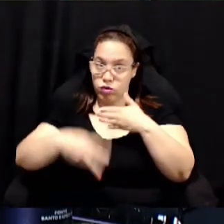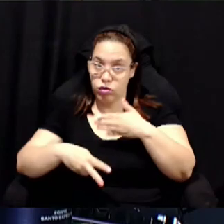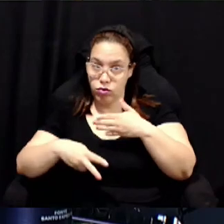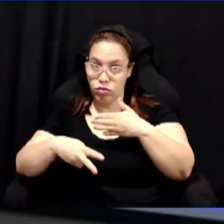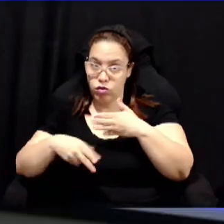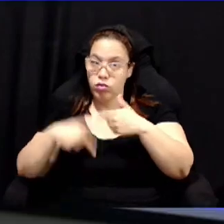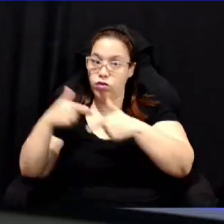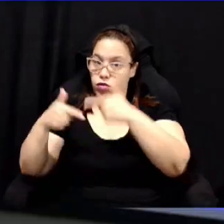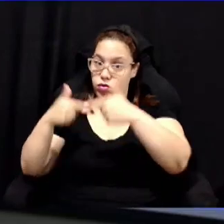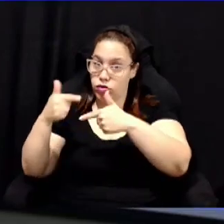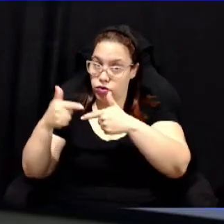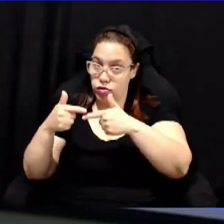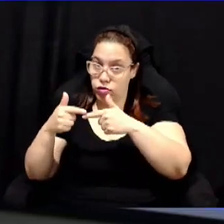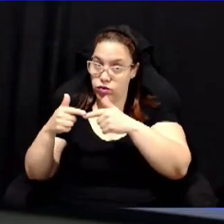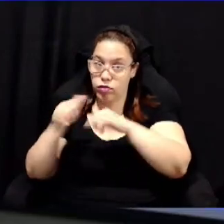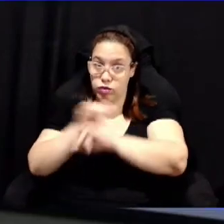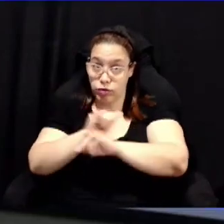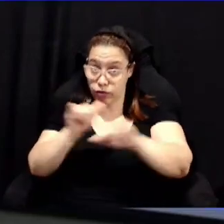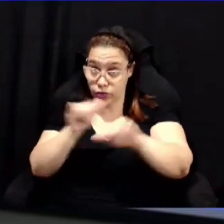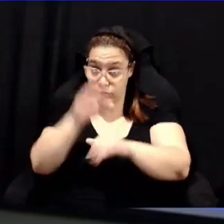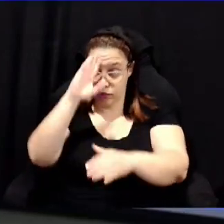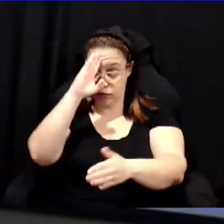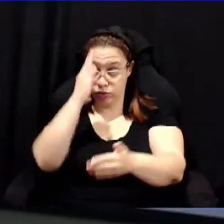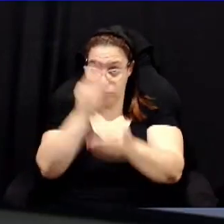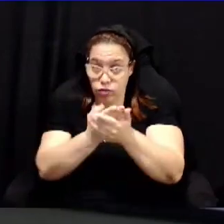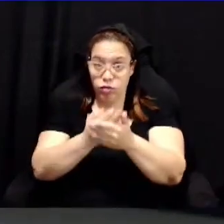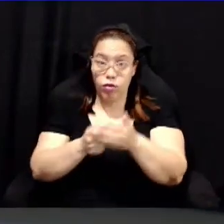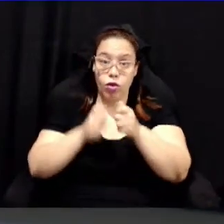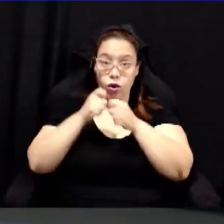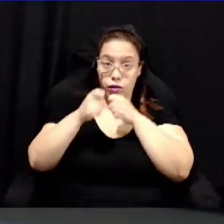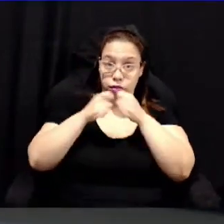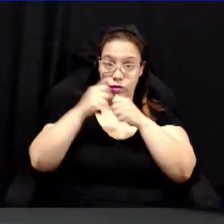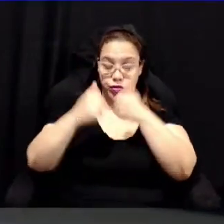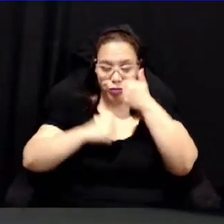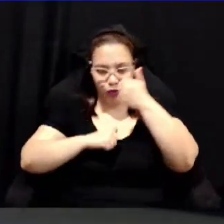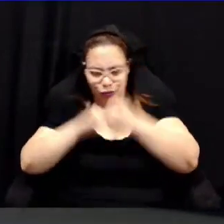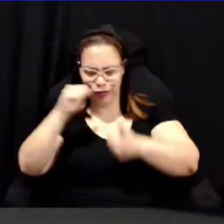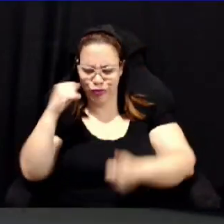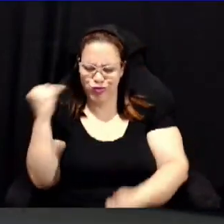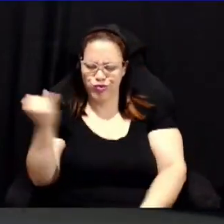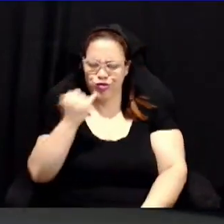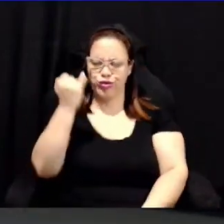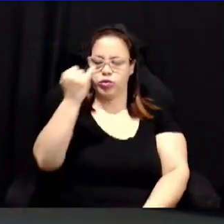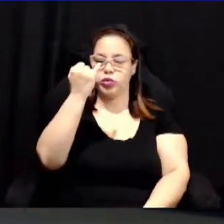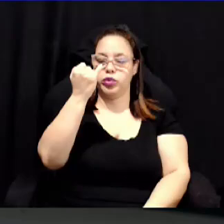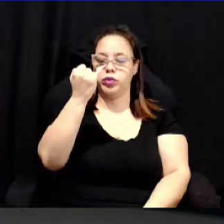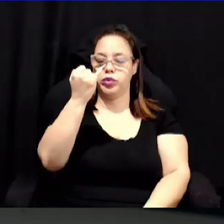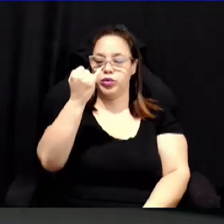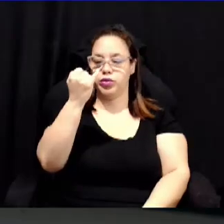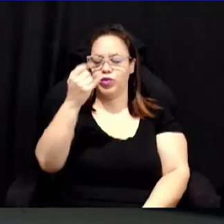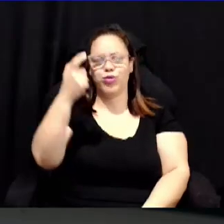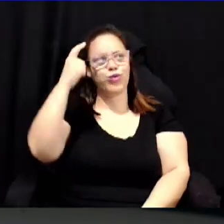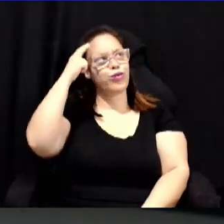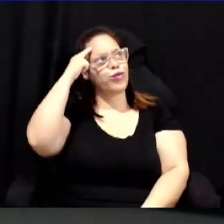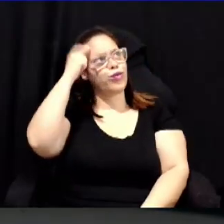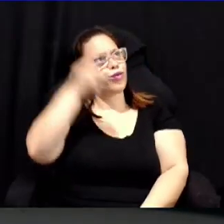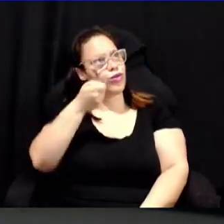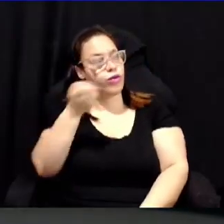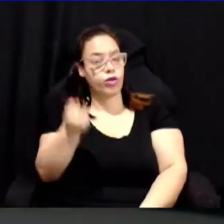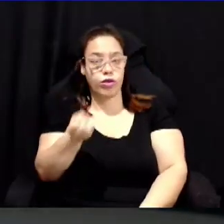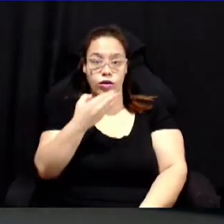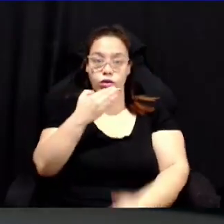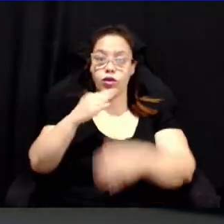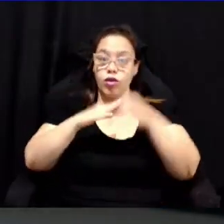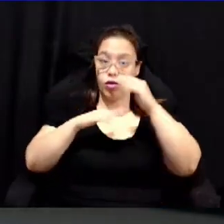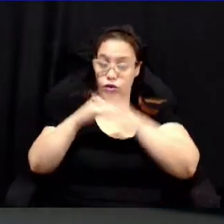na imprensa. Nós acreditamos que o jornalismo esportivo tem um papel fundamental na conscientização desse novo setor no Brasil,